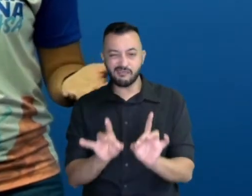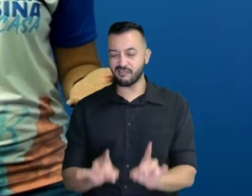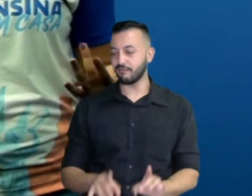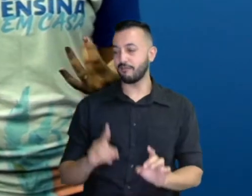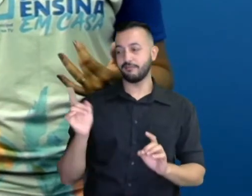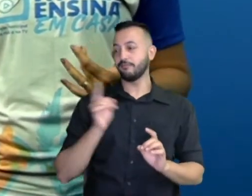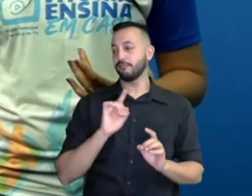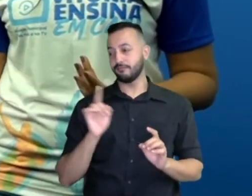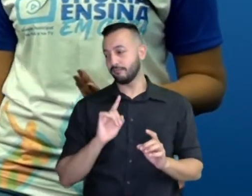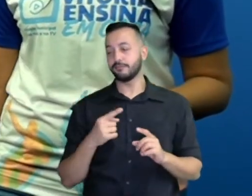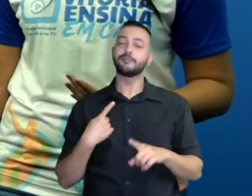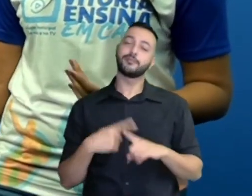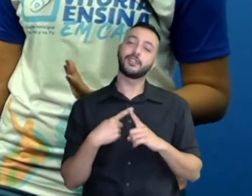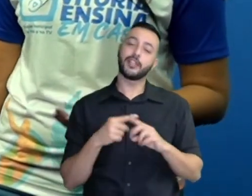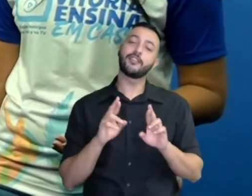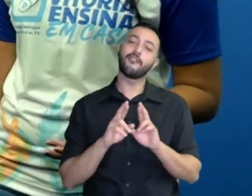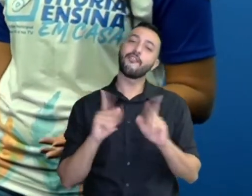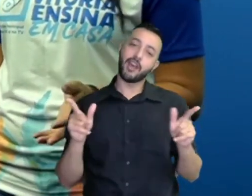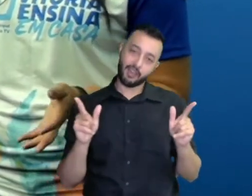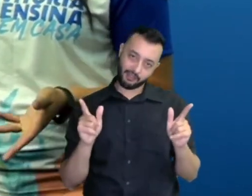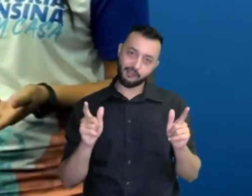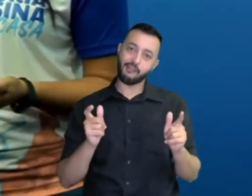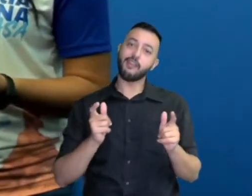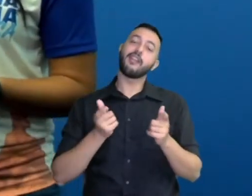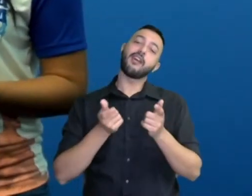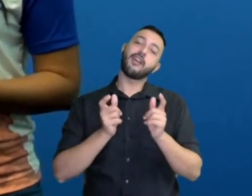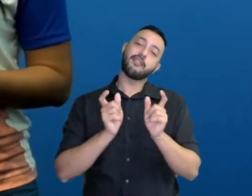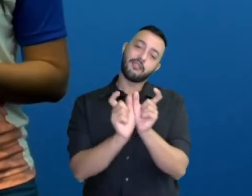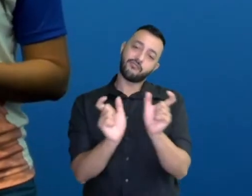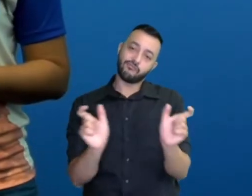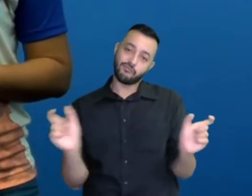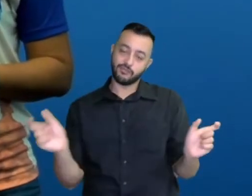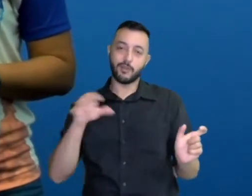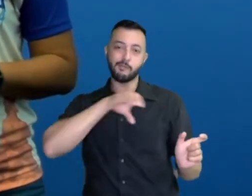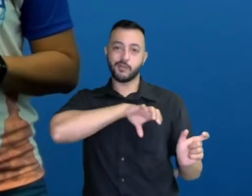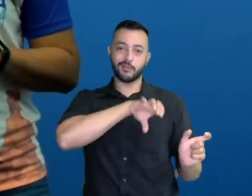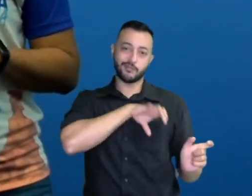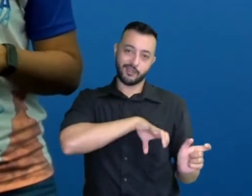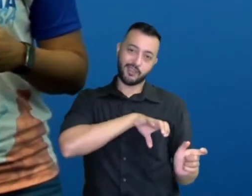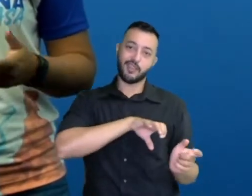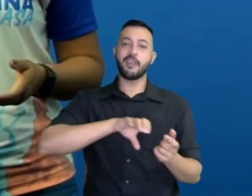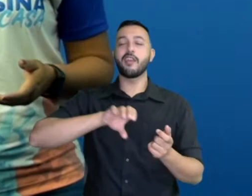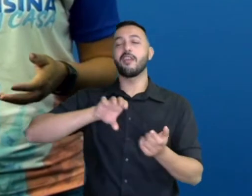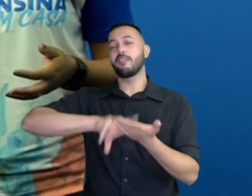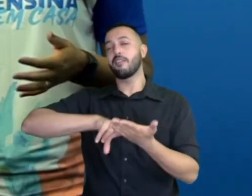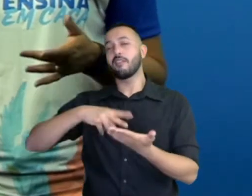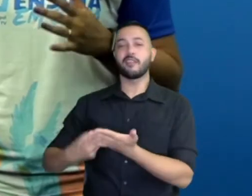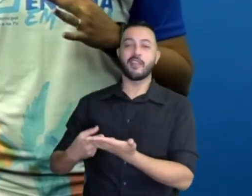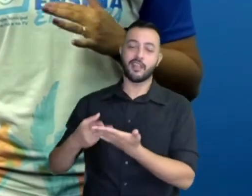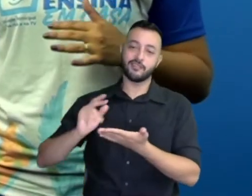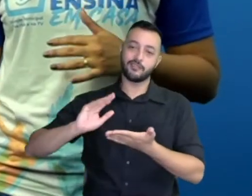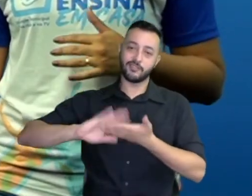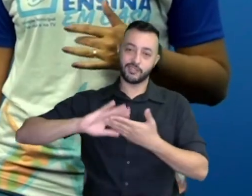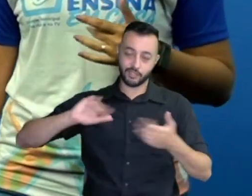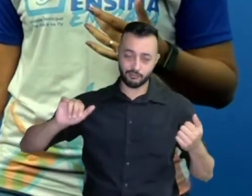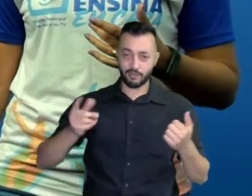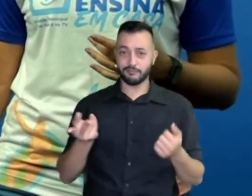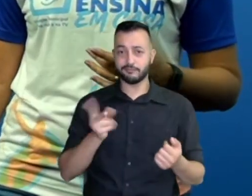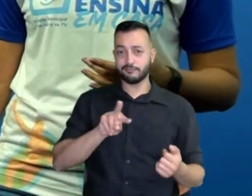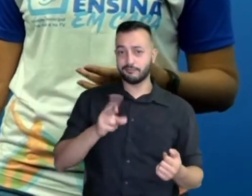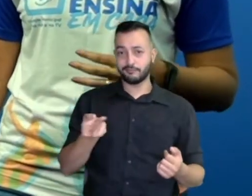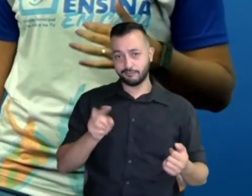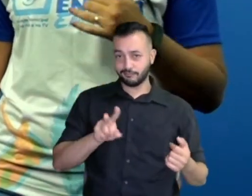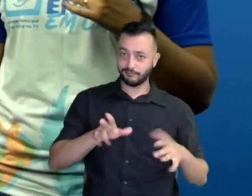letra, porque é um pouco diferente, né? Quando a gente traduz do português para o espanhol e vice-versa. Mas lembrando que